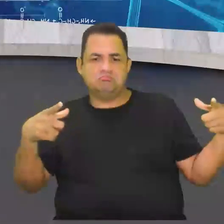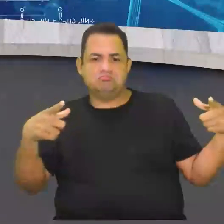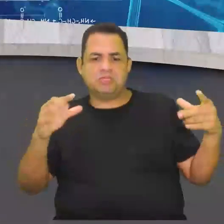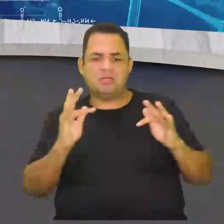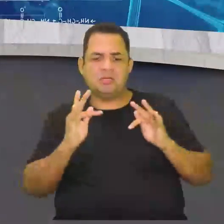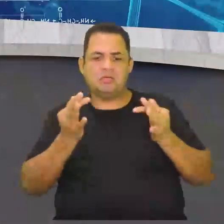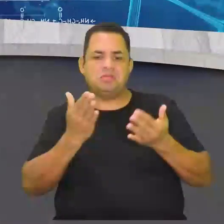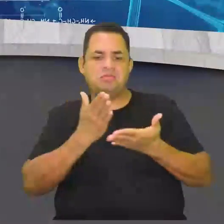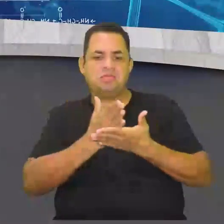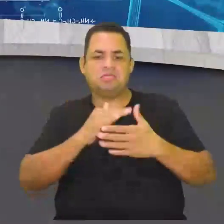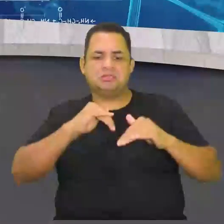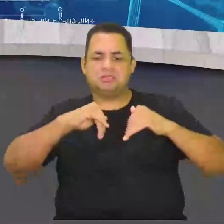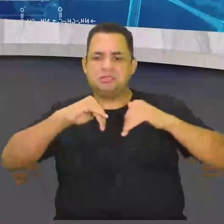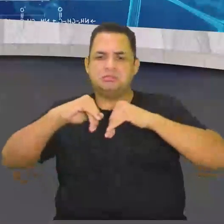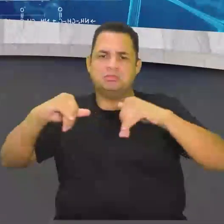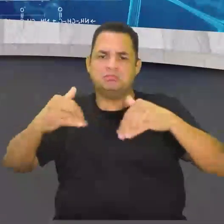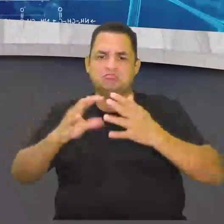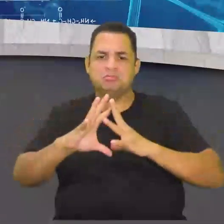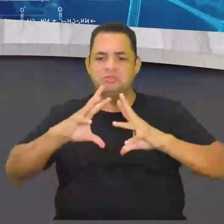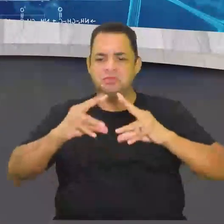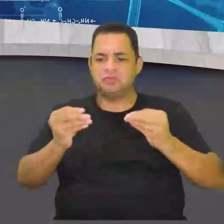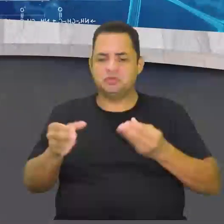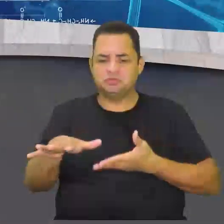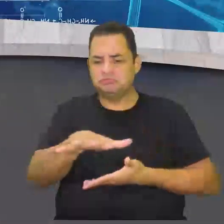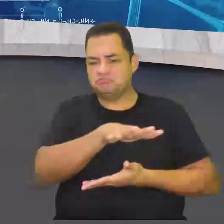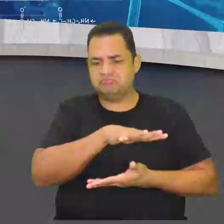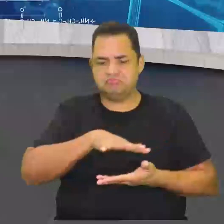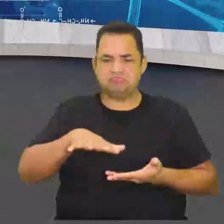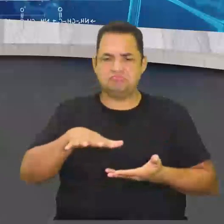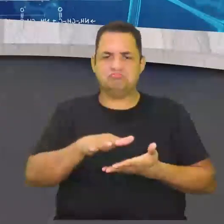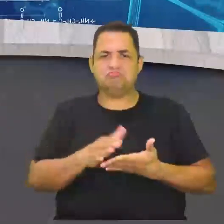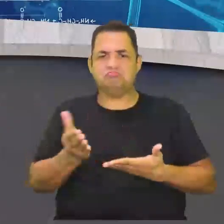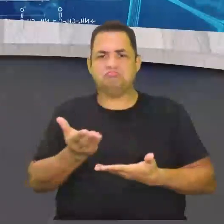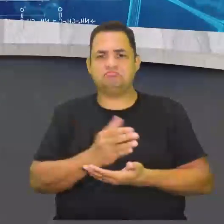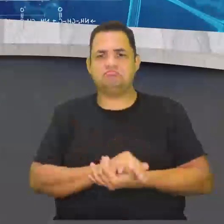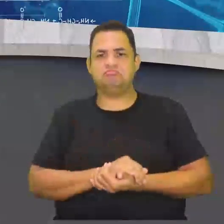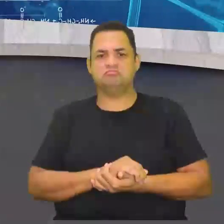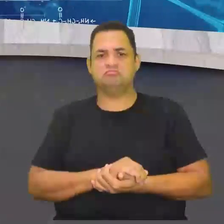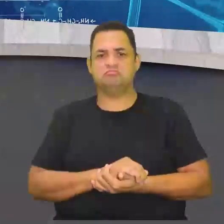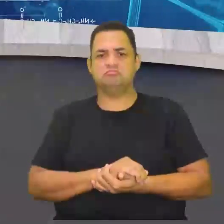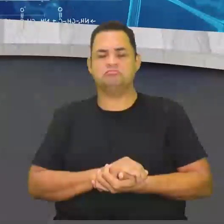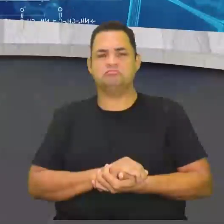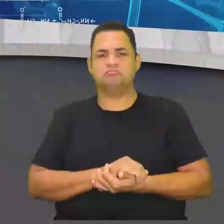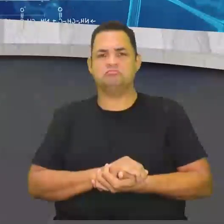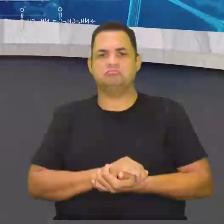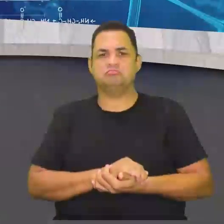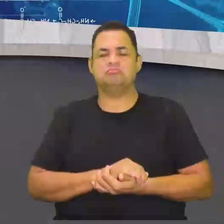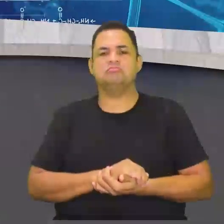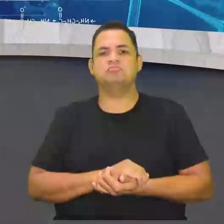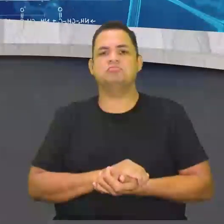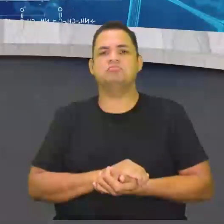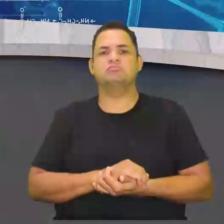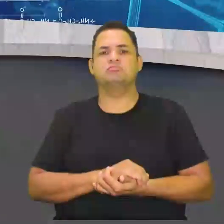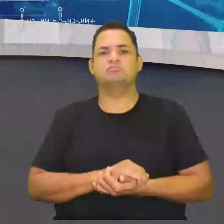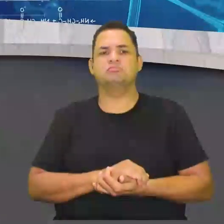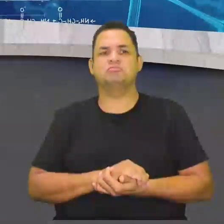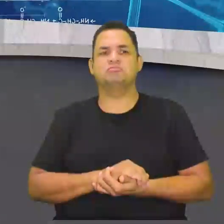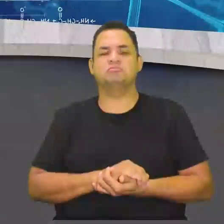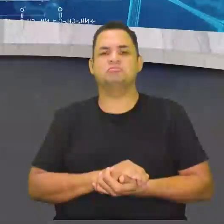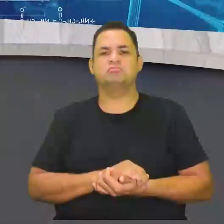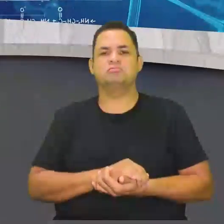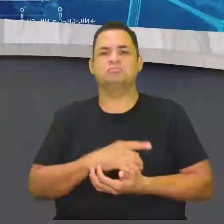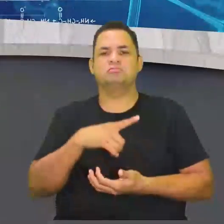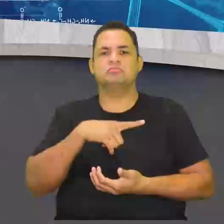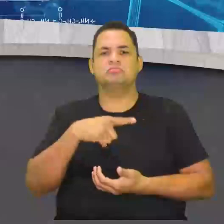lixo, ele vai ficar todo junto ali, interagindo de um meio que não é o mais adequado.